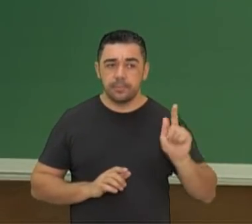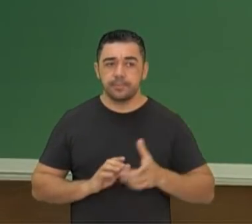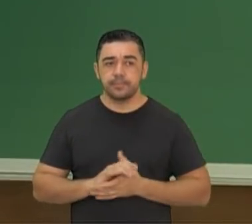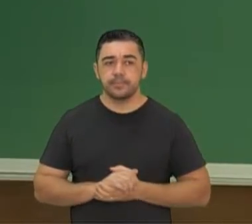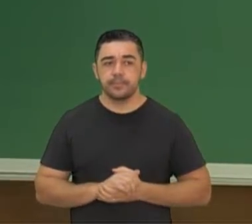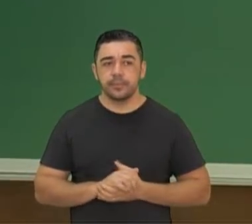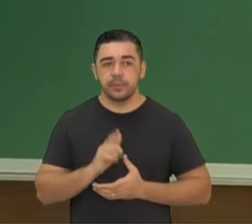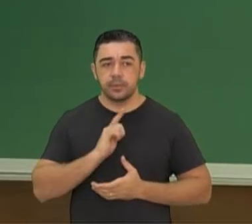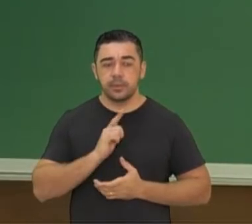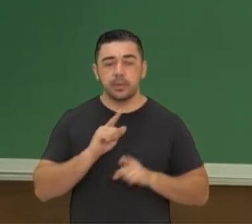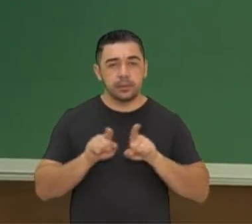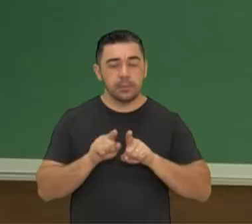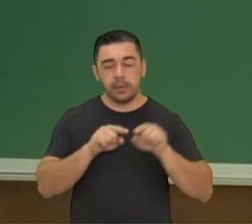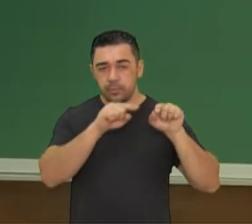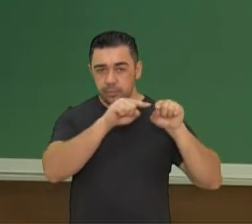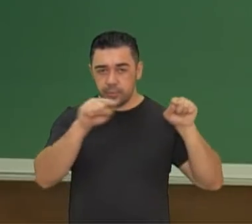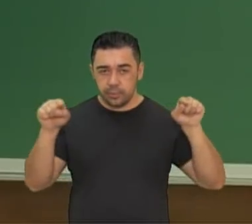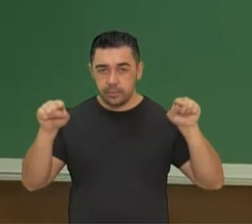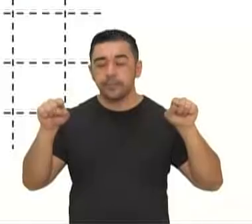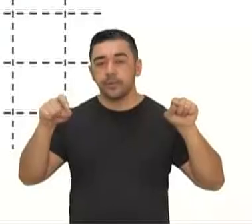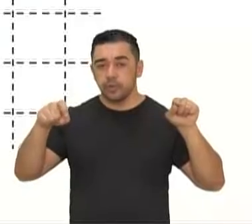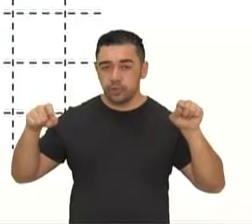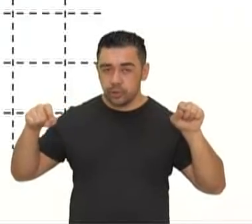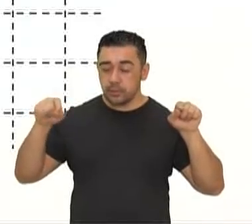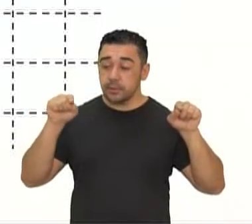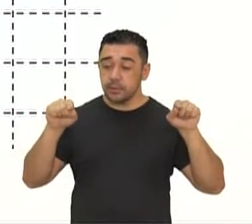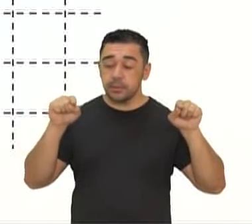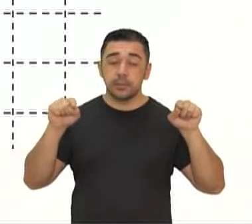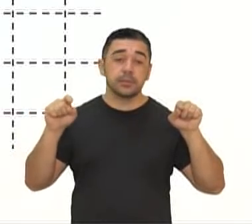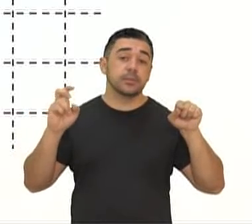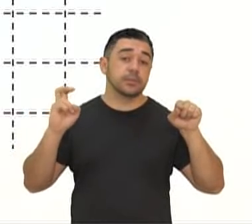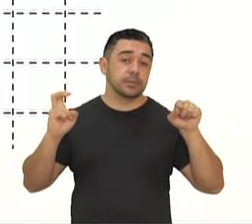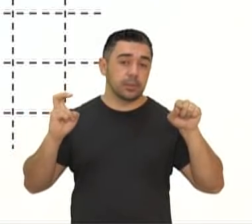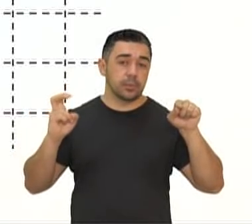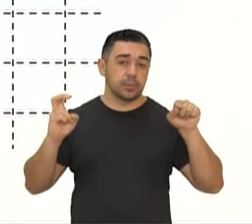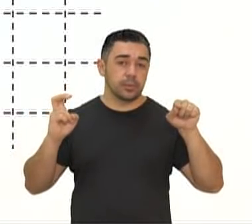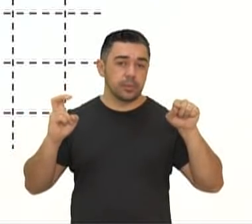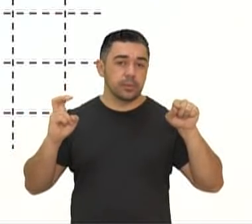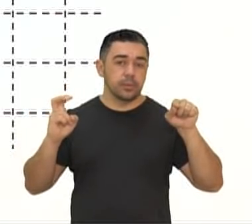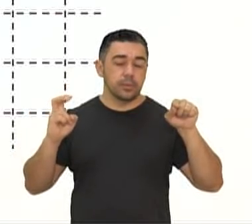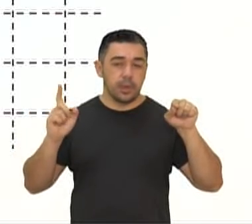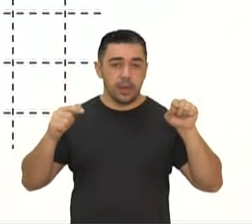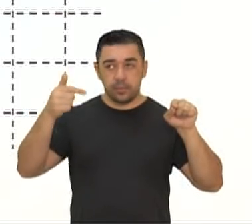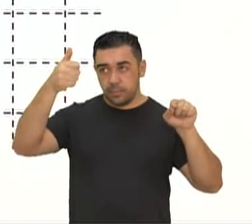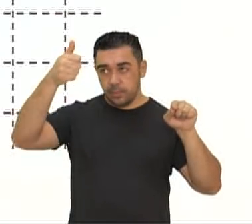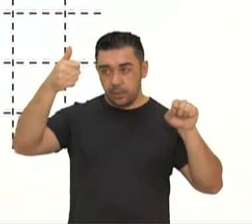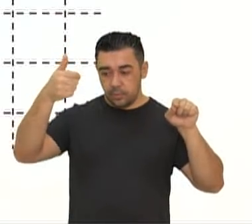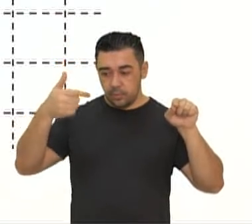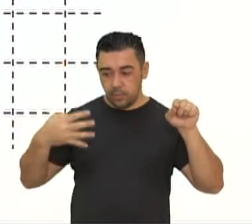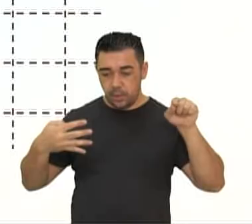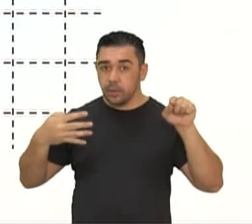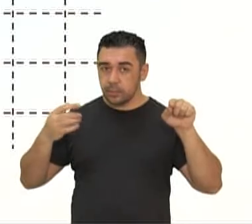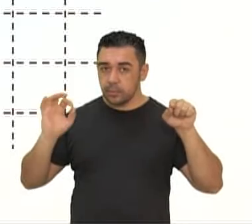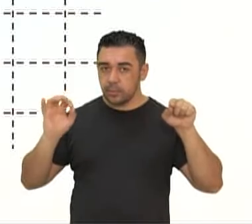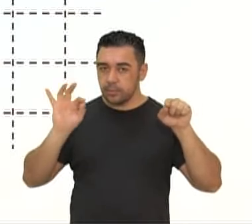O ponto G também está em cima do eixo, está aqui, em cima do eixo x, entre o primeiro quadrante e o quarto quadrante.